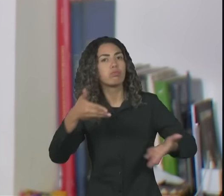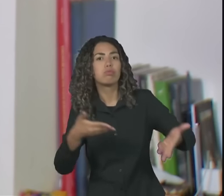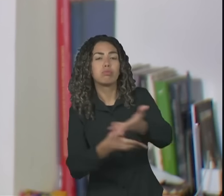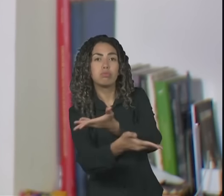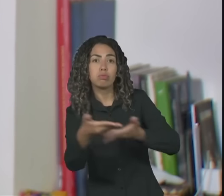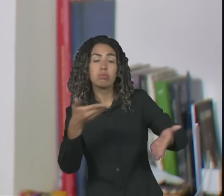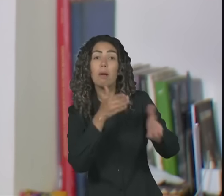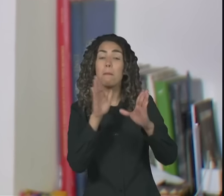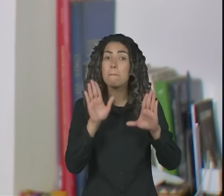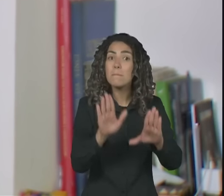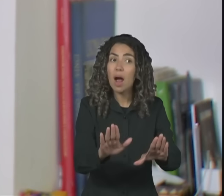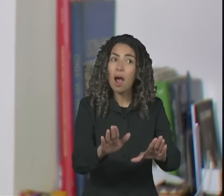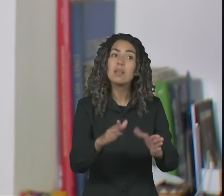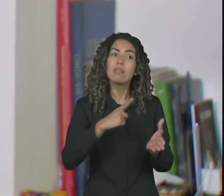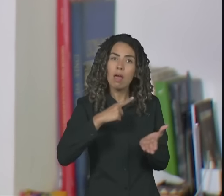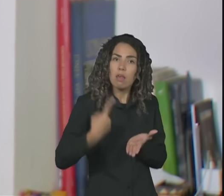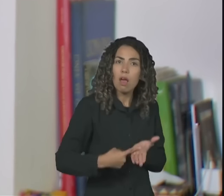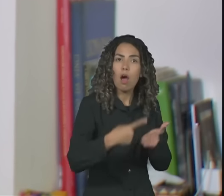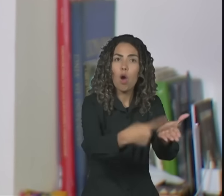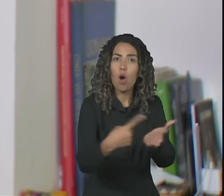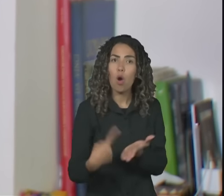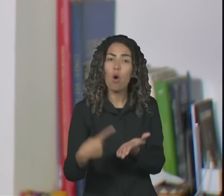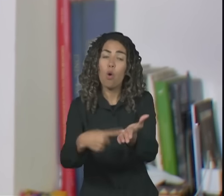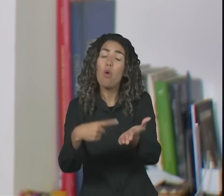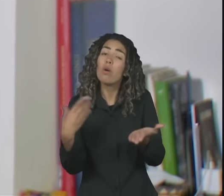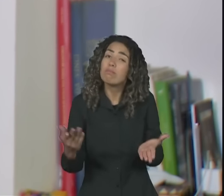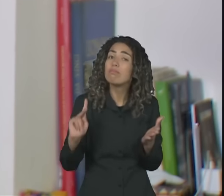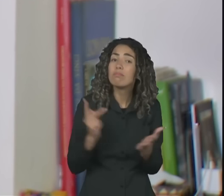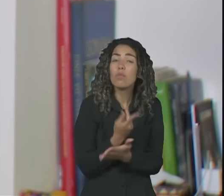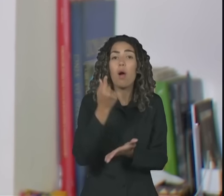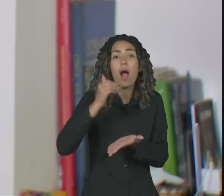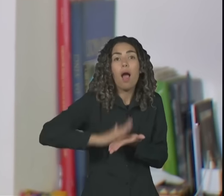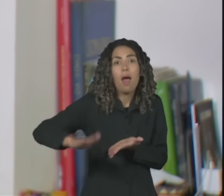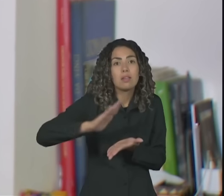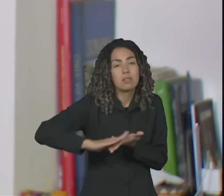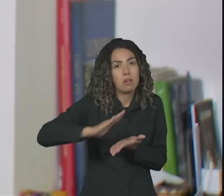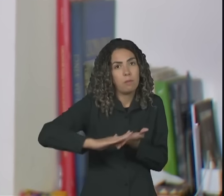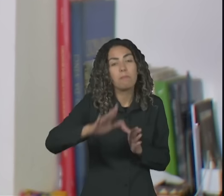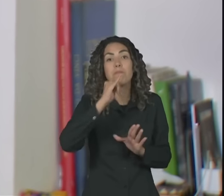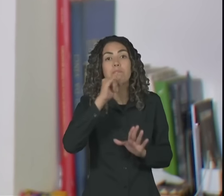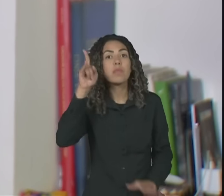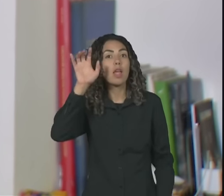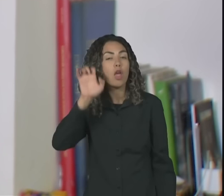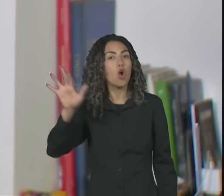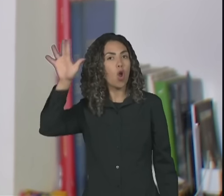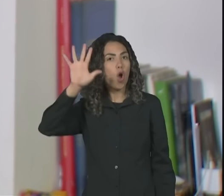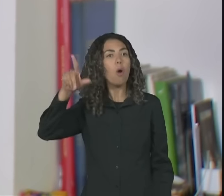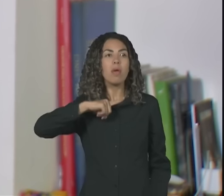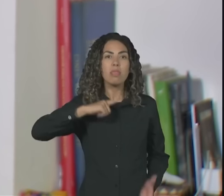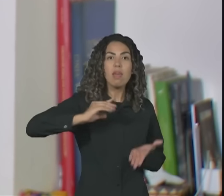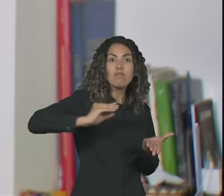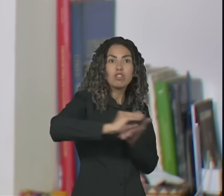A Europa, que tinha 2% dos seus gastos militares, do PIB com gastos militares, está passando